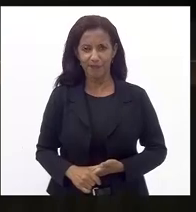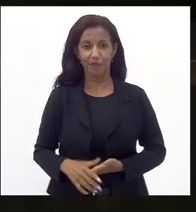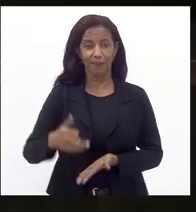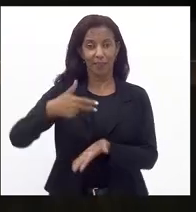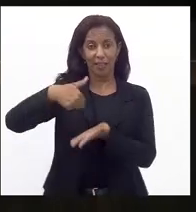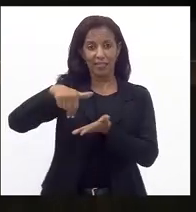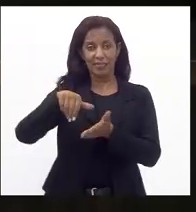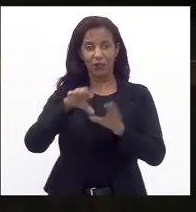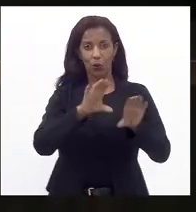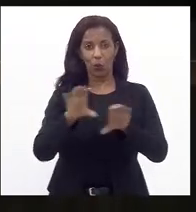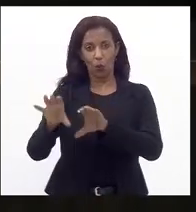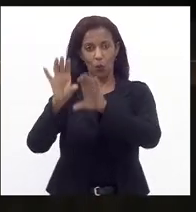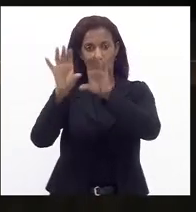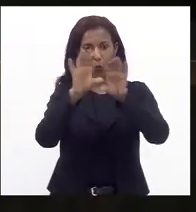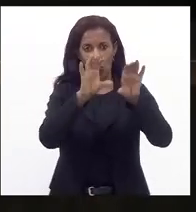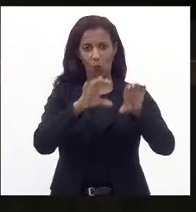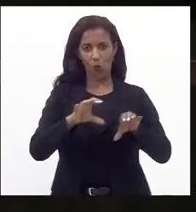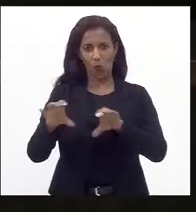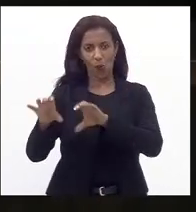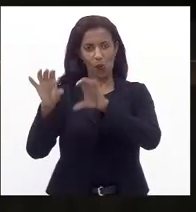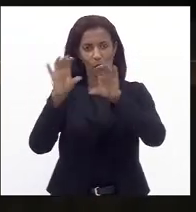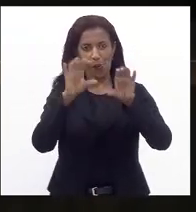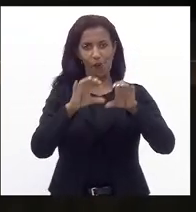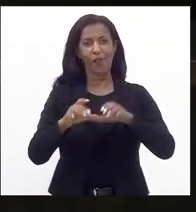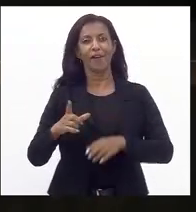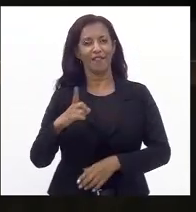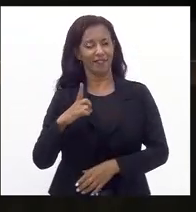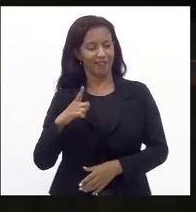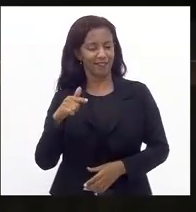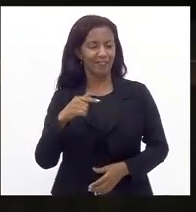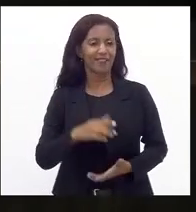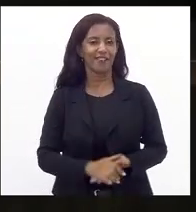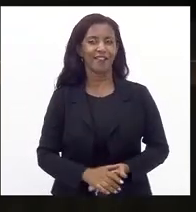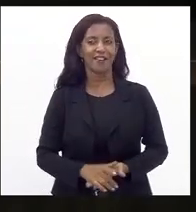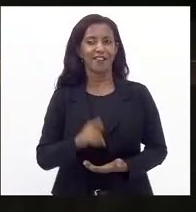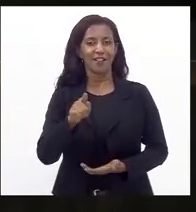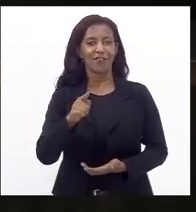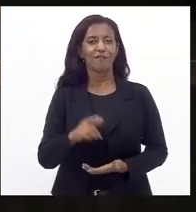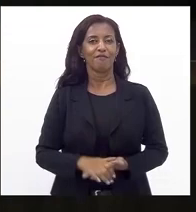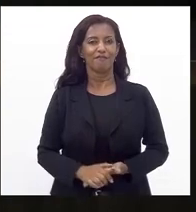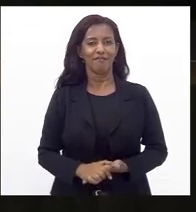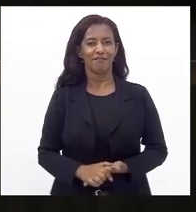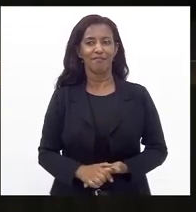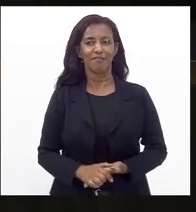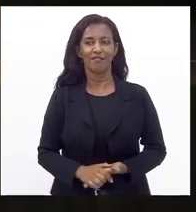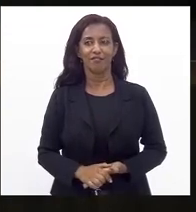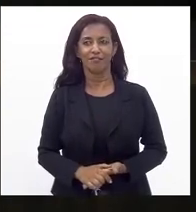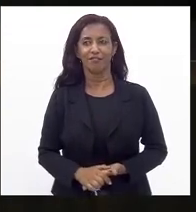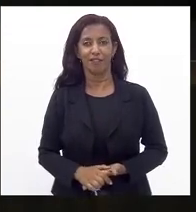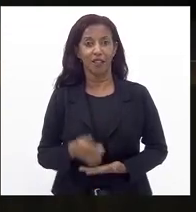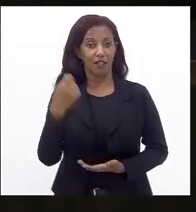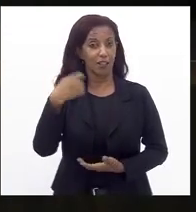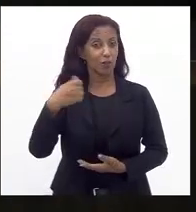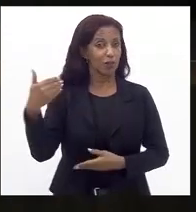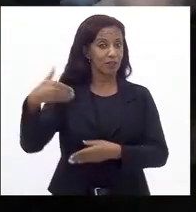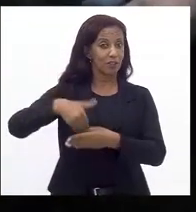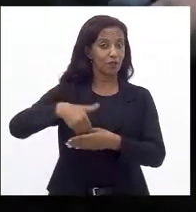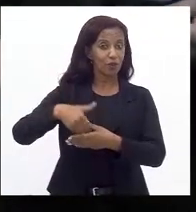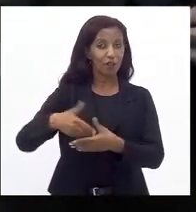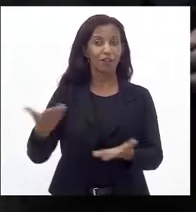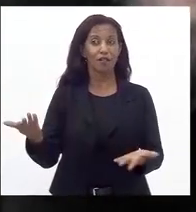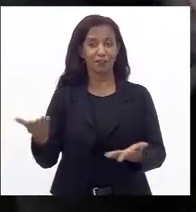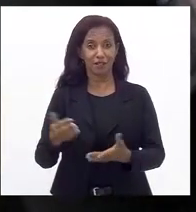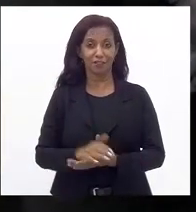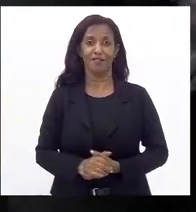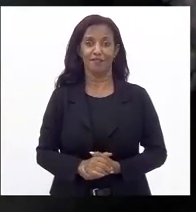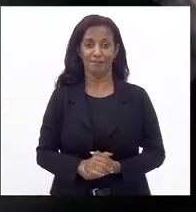dançando quadradinho de 8 na campanha vamos ganhar um dinheiro com esse vídeo que a gente não faz né do Chico não